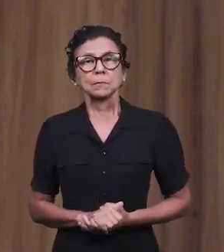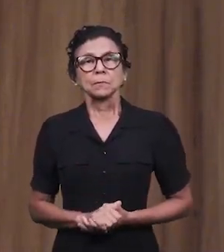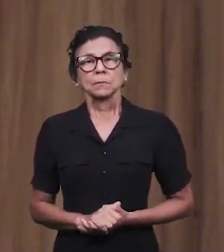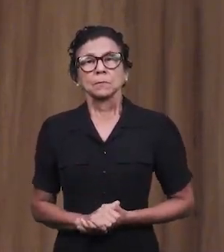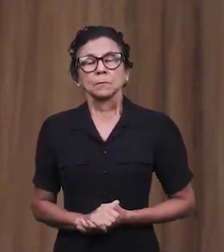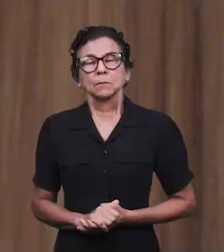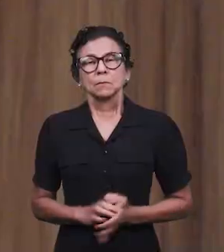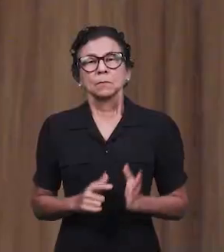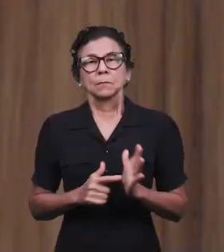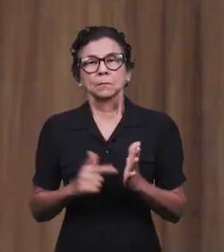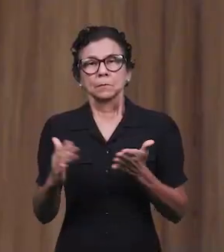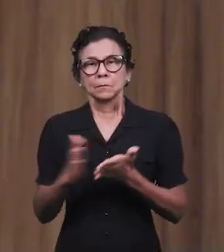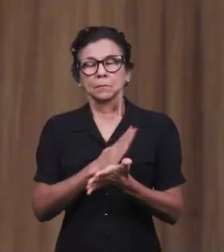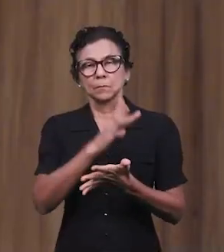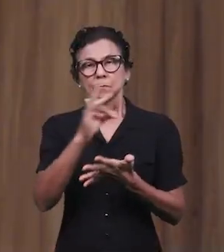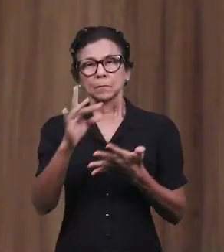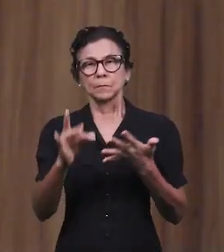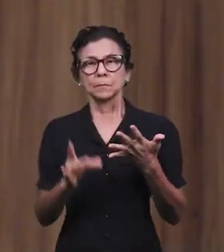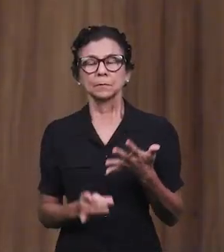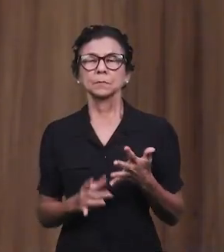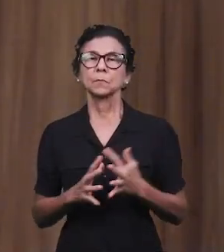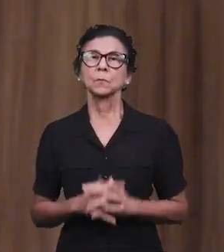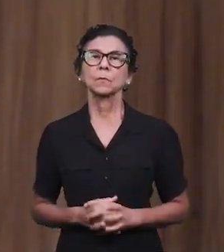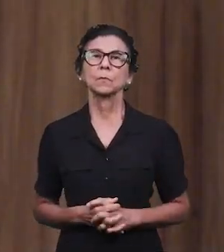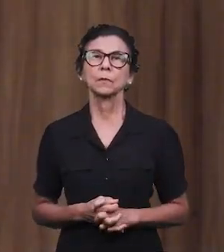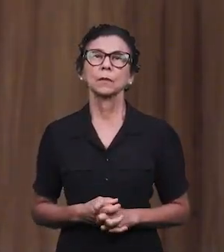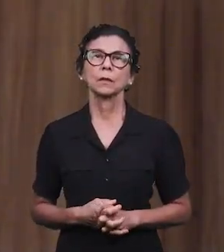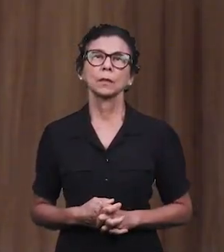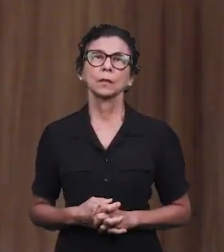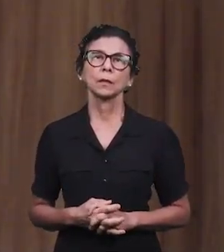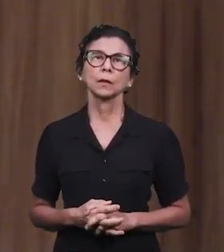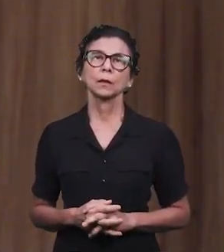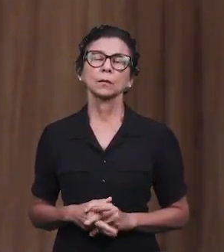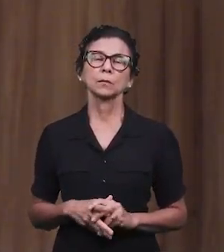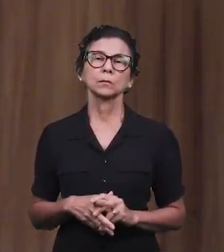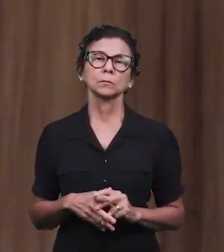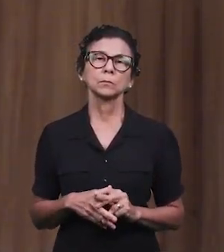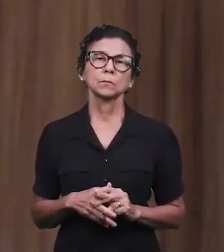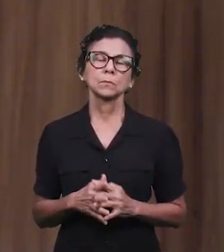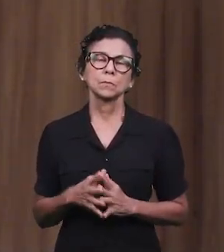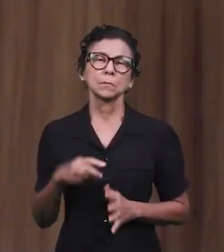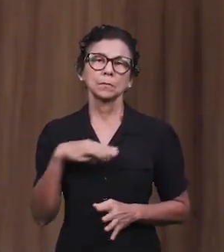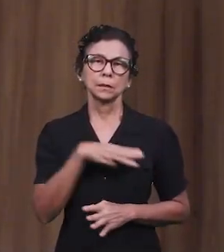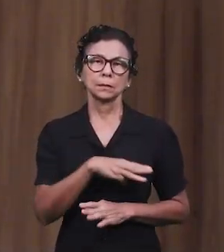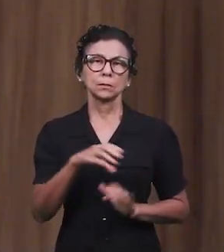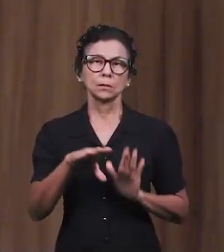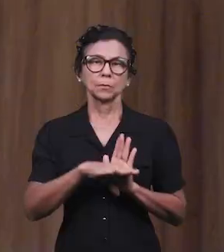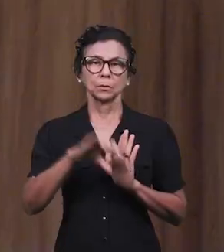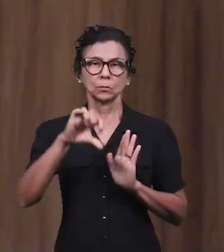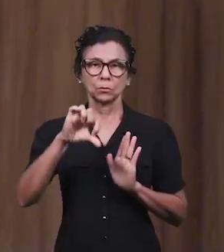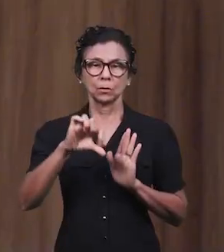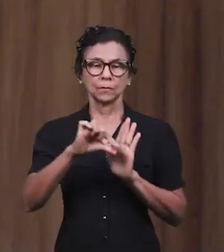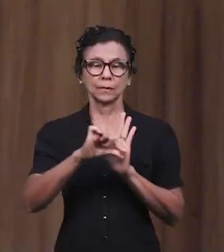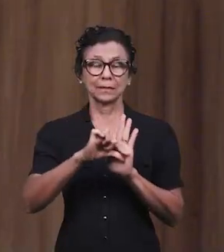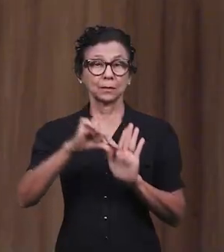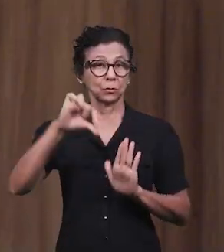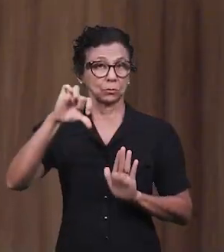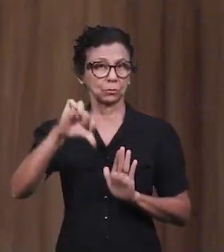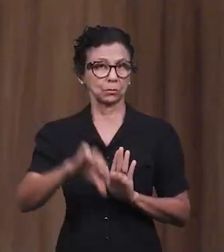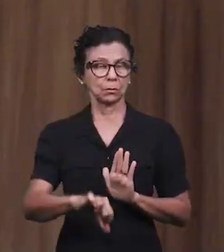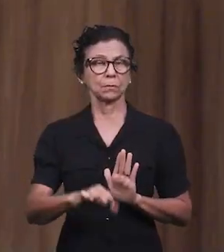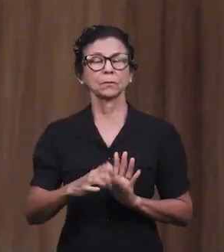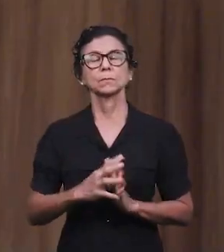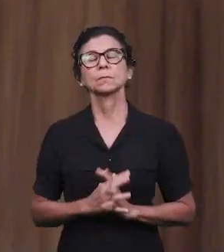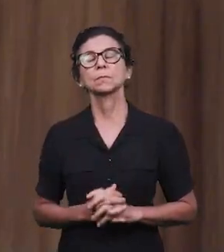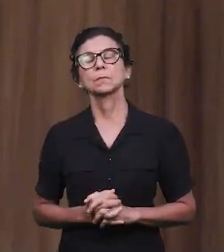alguns detalhes que nós vamos, no capítulo 9 de Mateus, verso 9, aonde